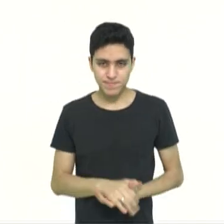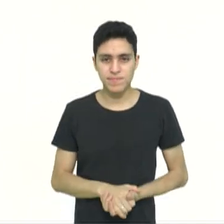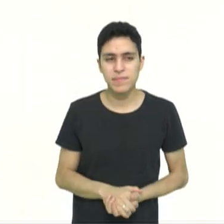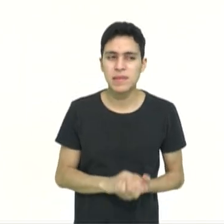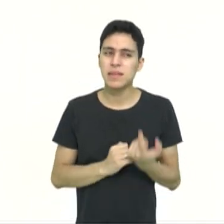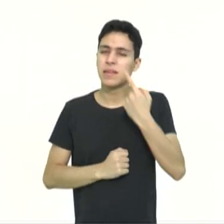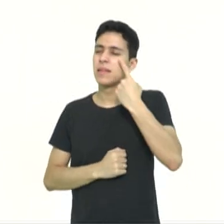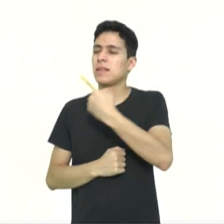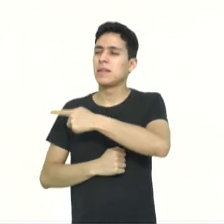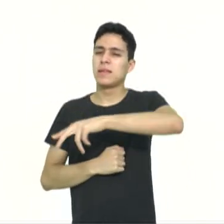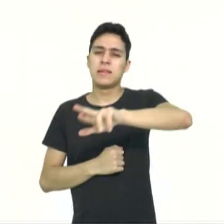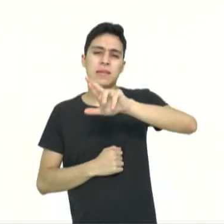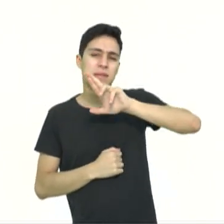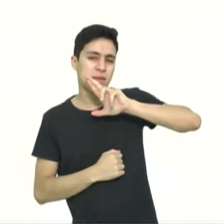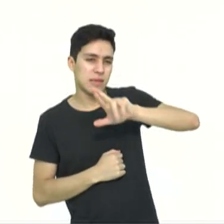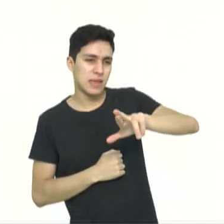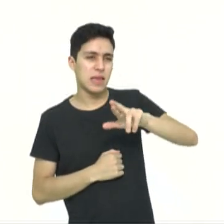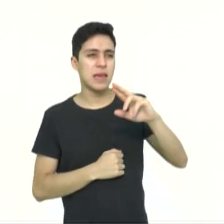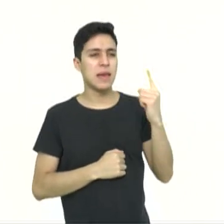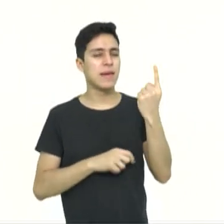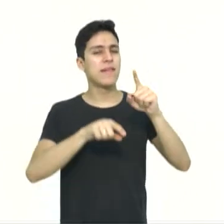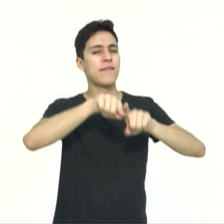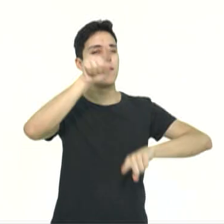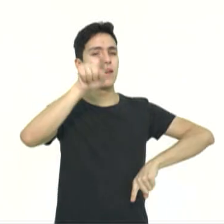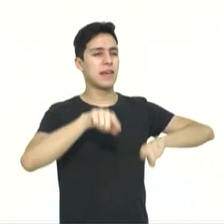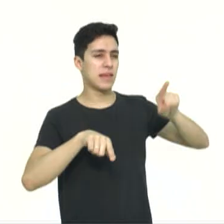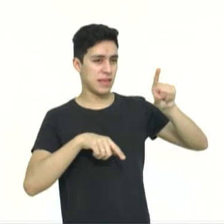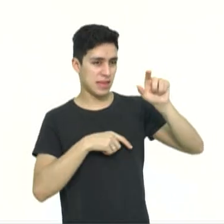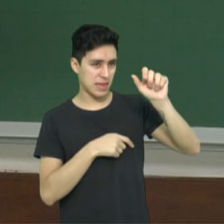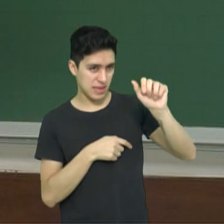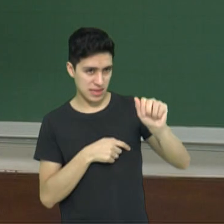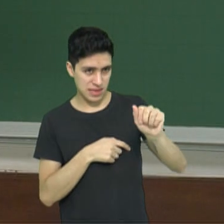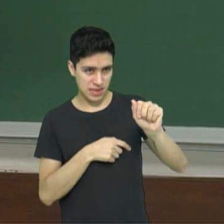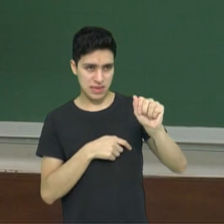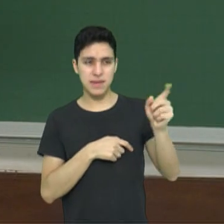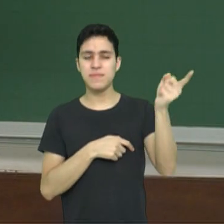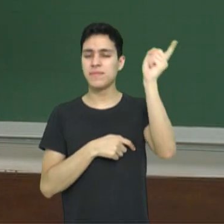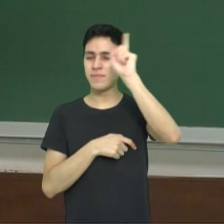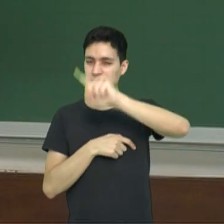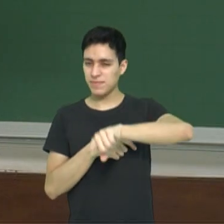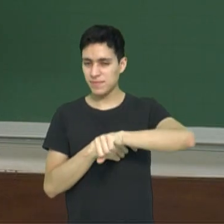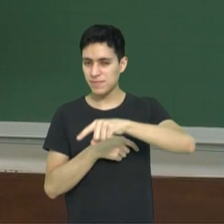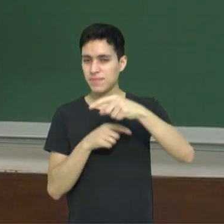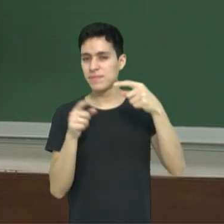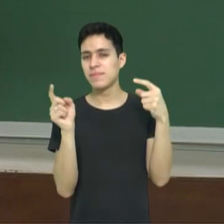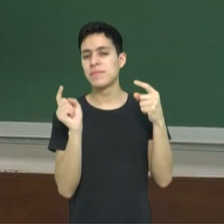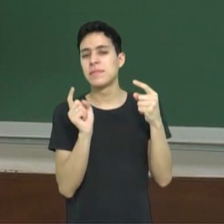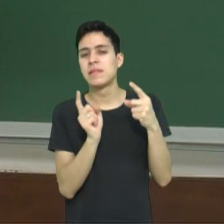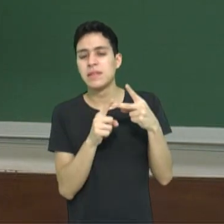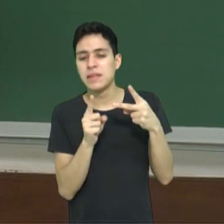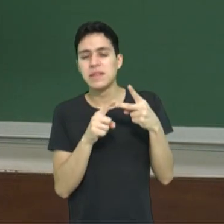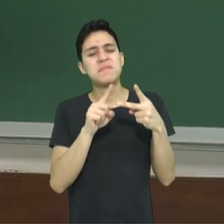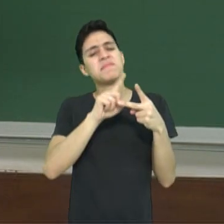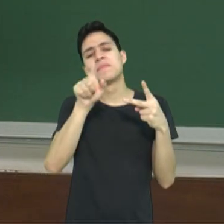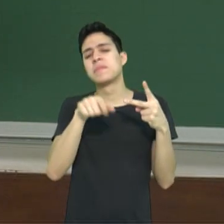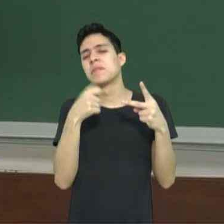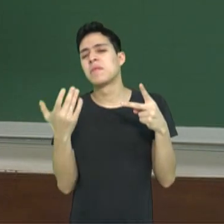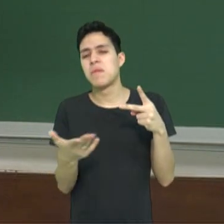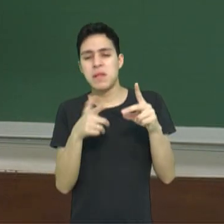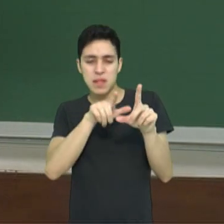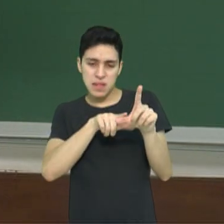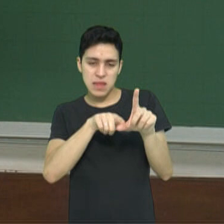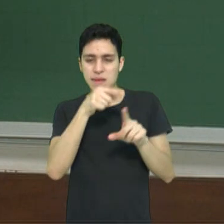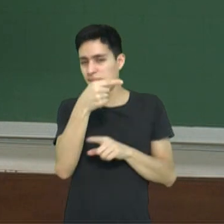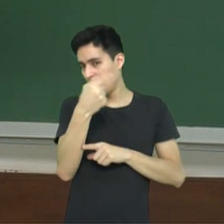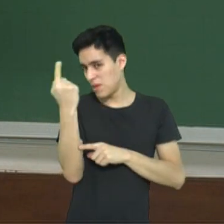Então, resposta, a primeira variável é A, o A é 3, segunda variável é, segunda incógnita é